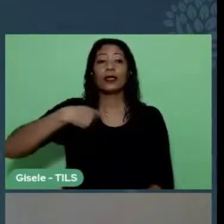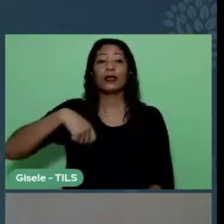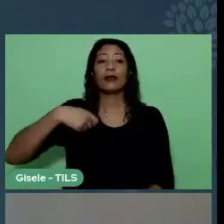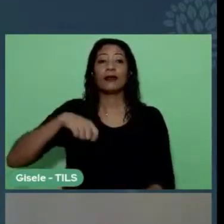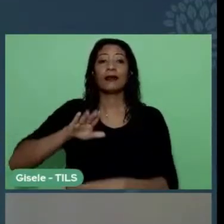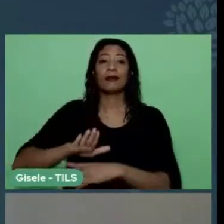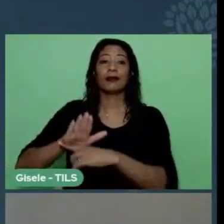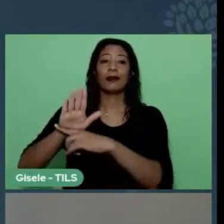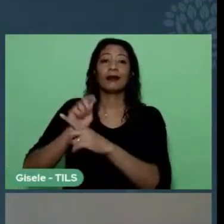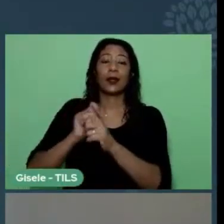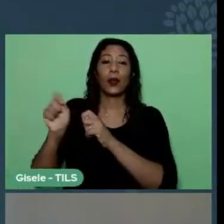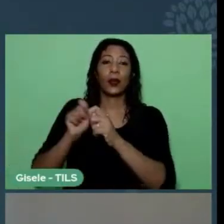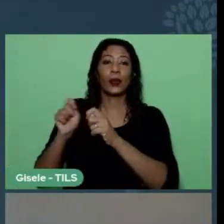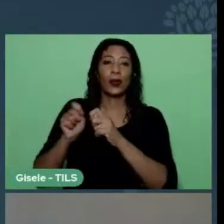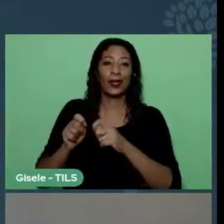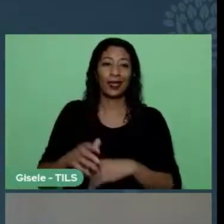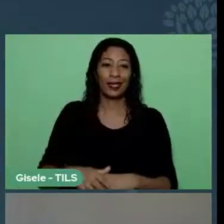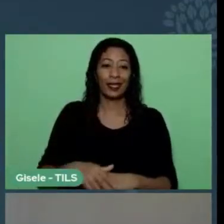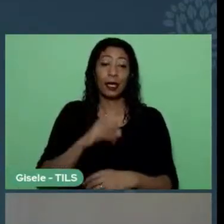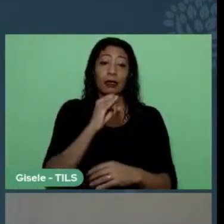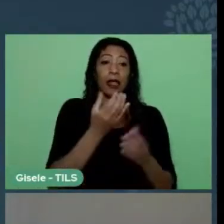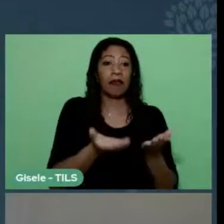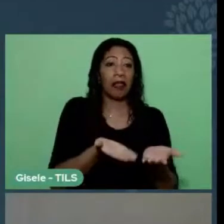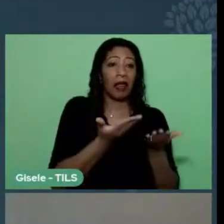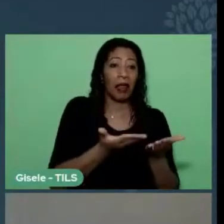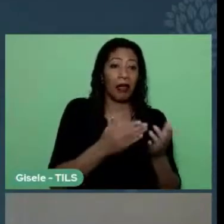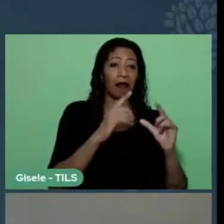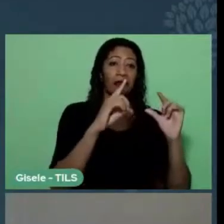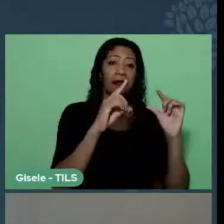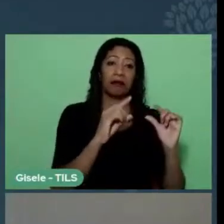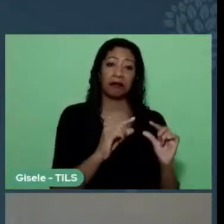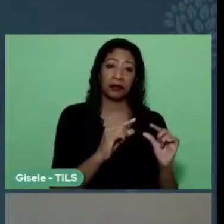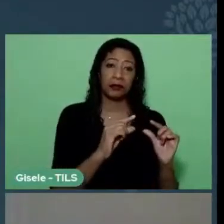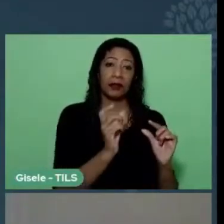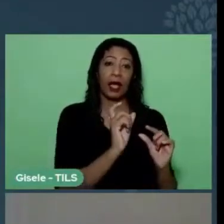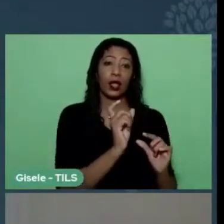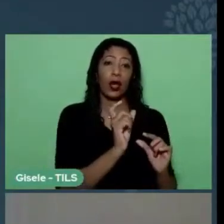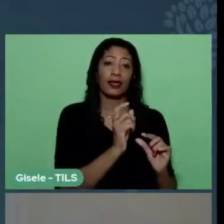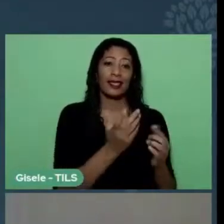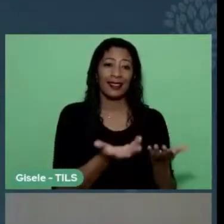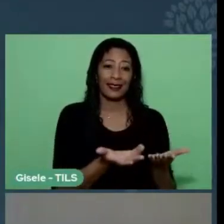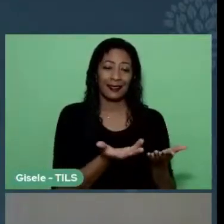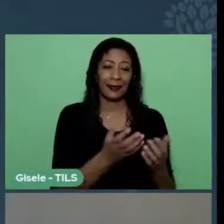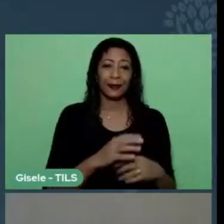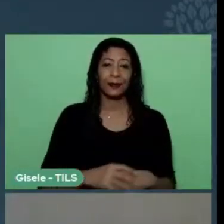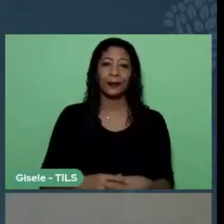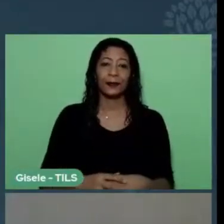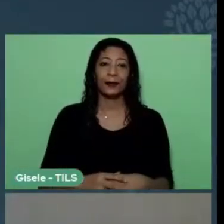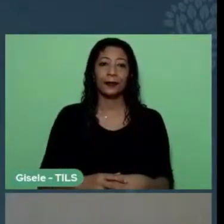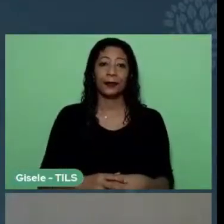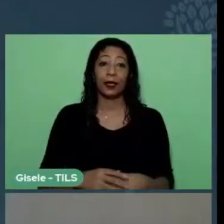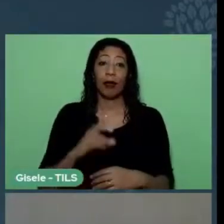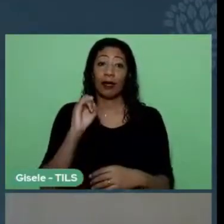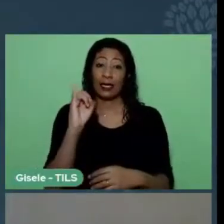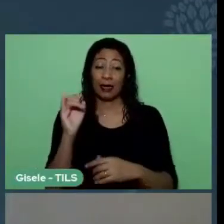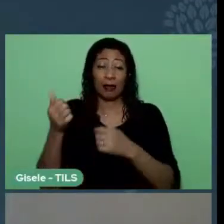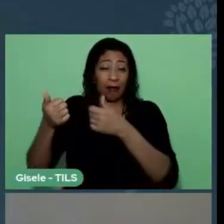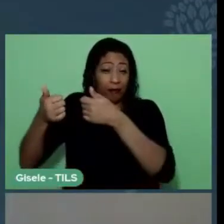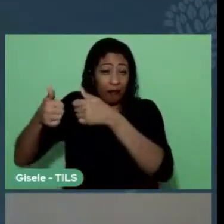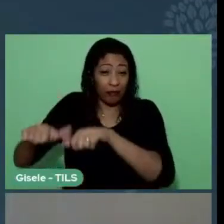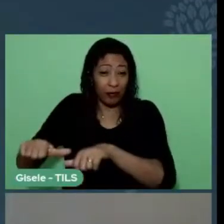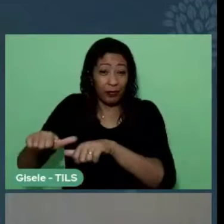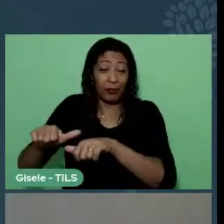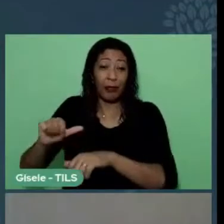controle. Quanto mais leve o paciente, menor a dose de corticoide inalatório que eu preciso dar para ele. Quanto mais grave, maior a